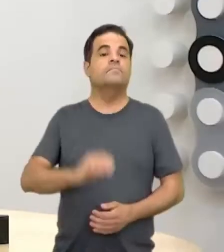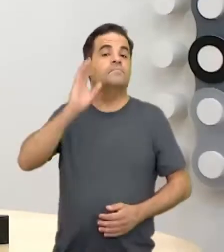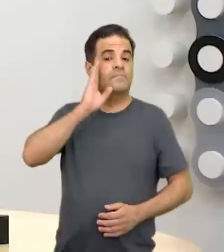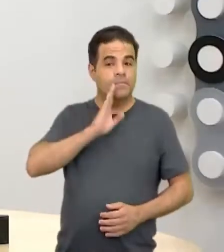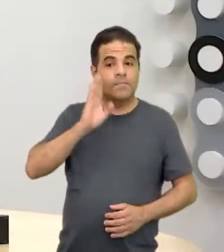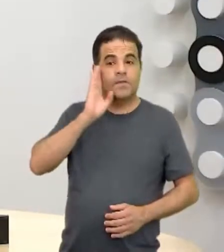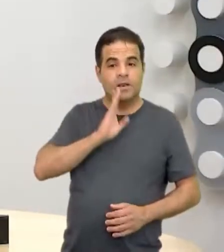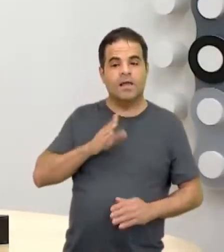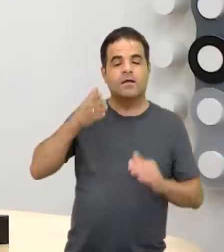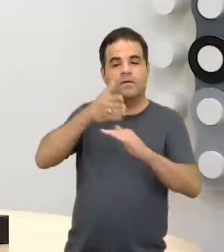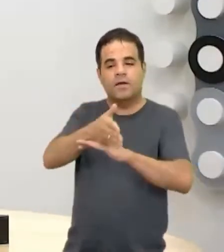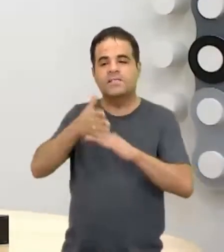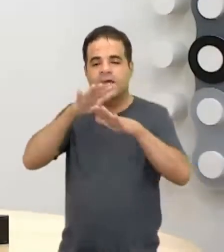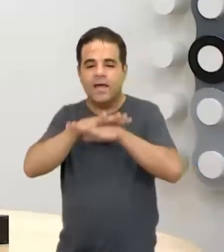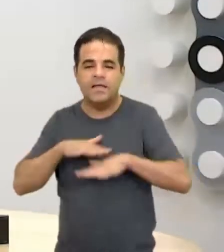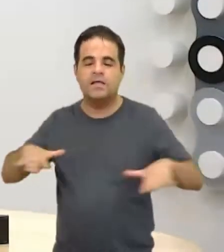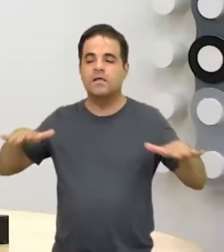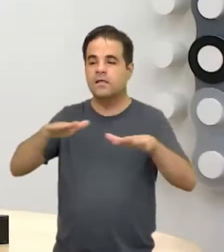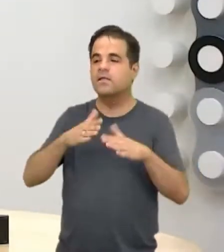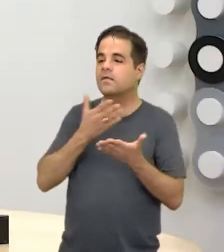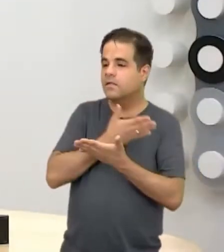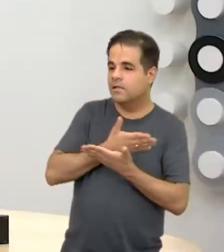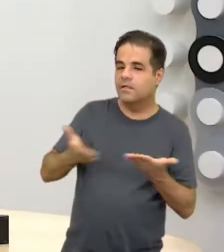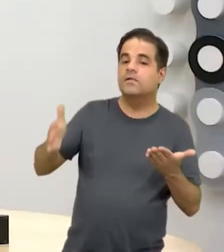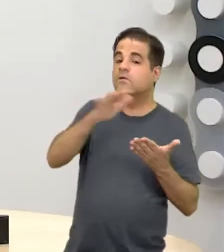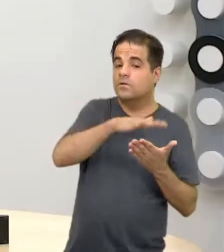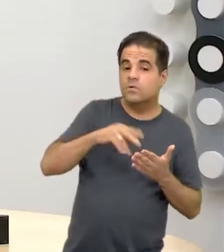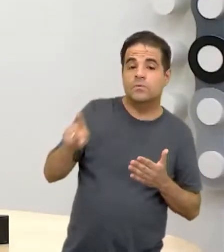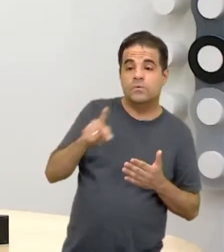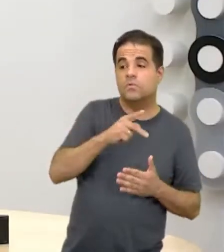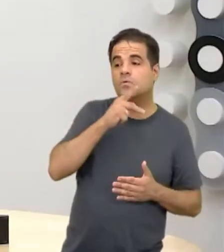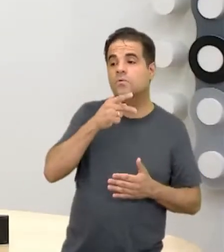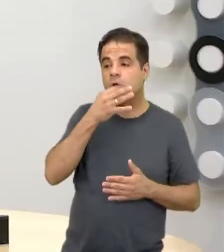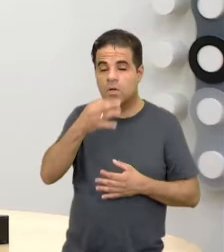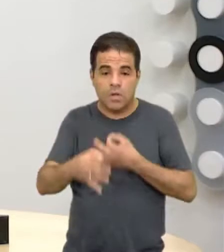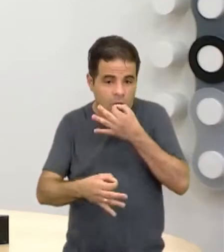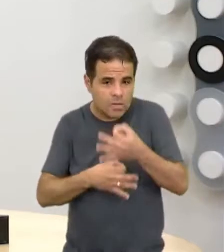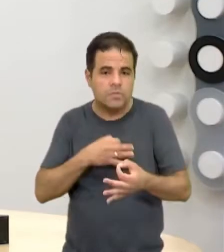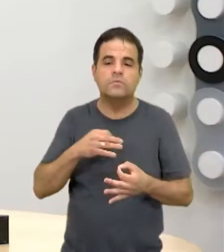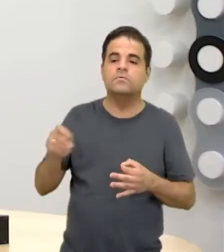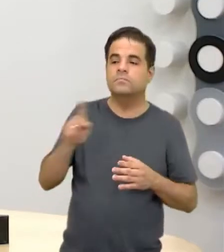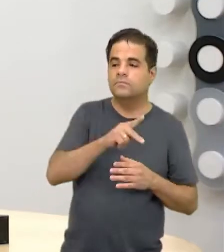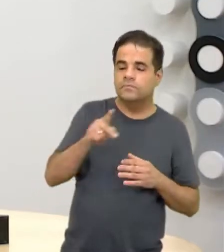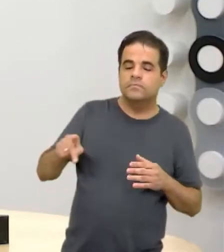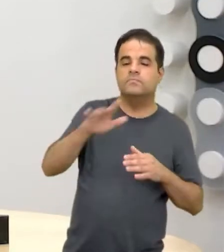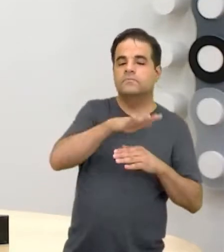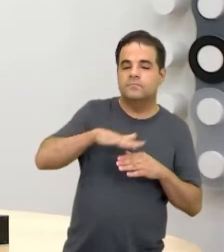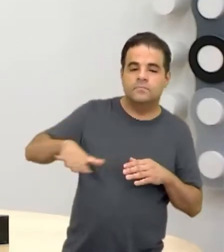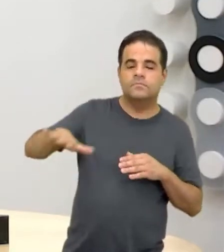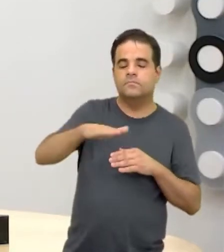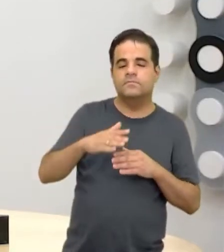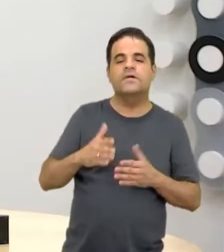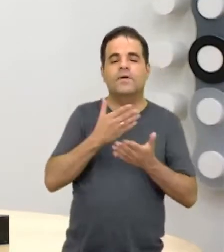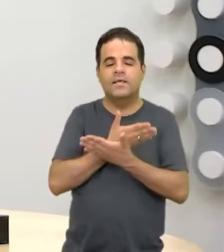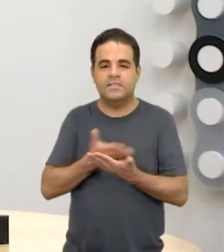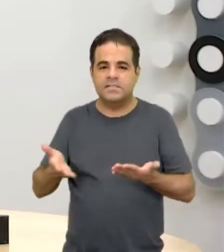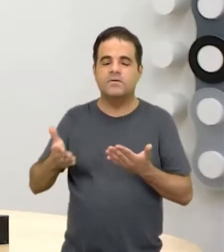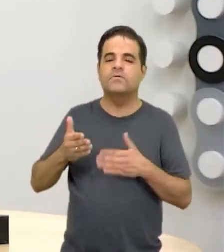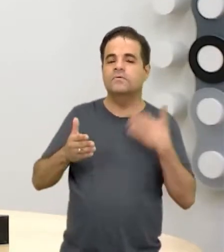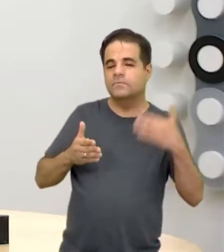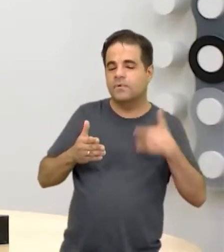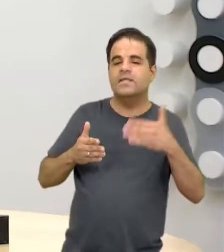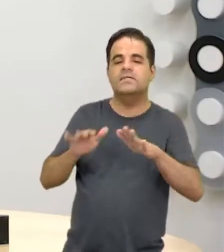Legal aqui a participação dos nossos professores. O professor Érico comentou a adaptação do corpo e do ambiente. O professor